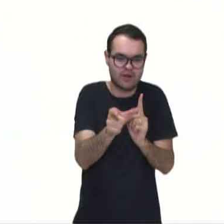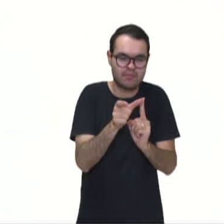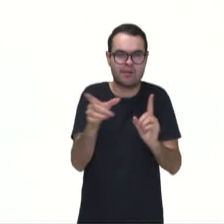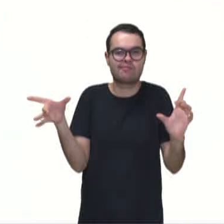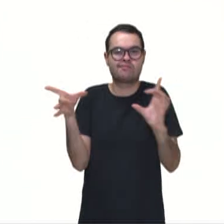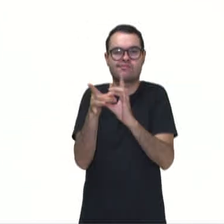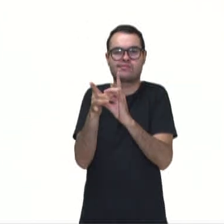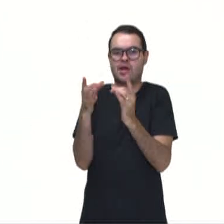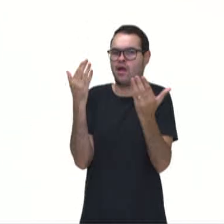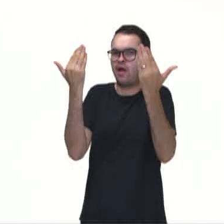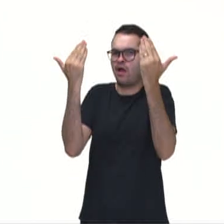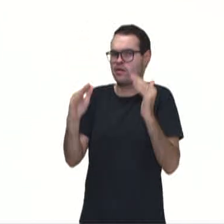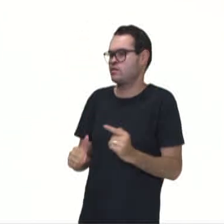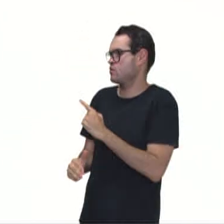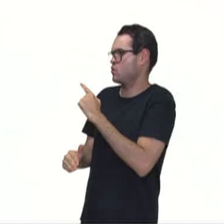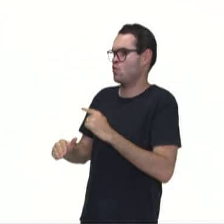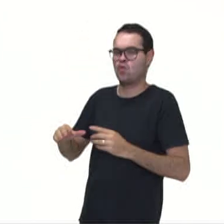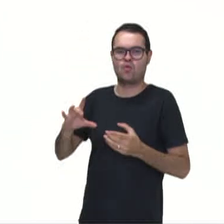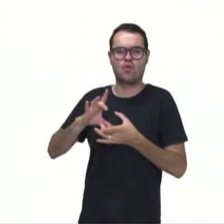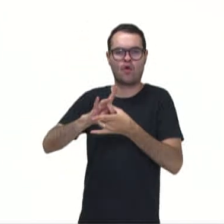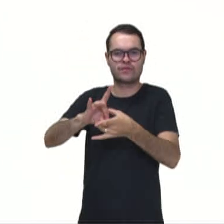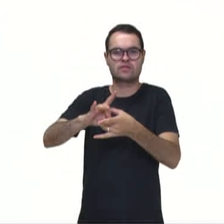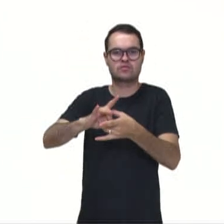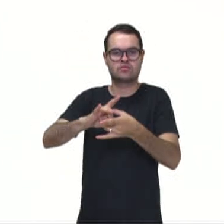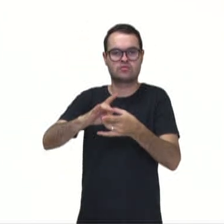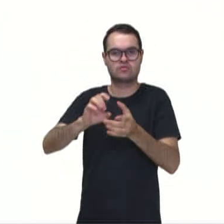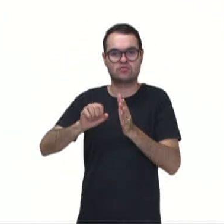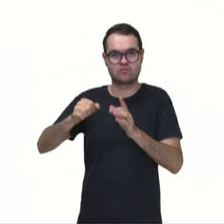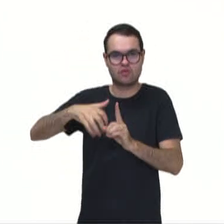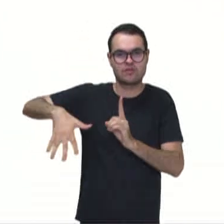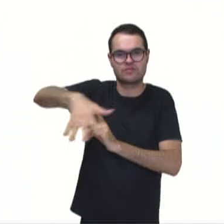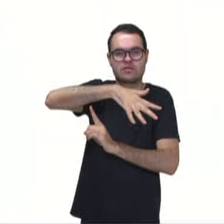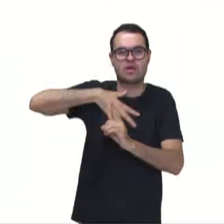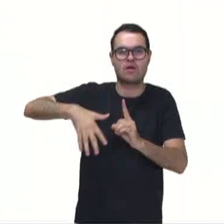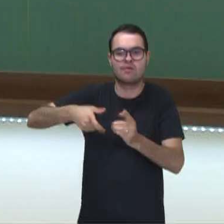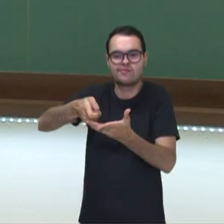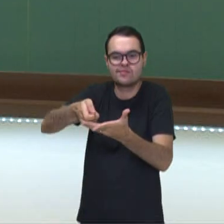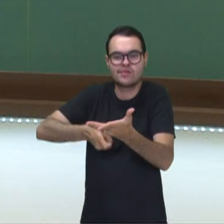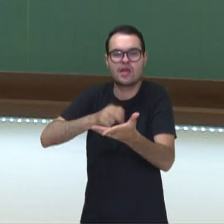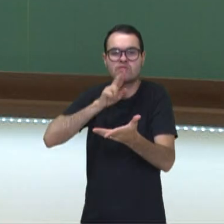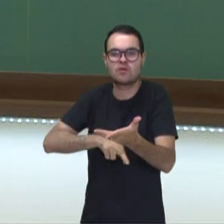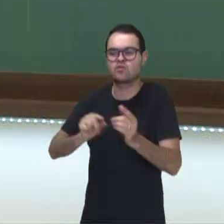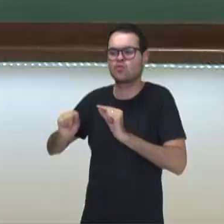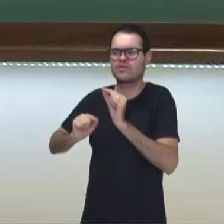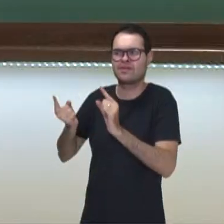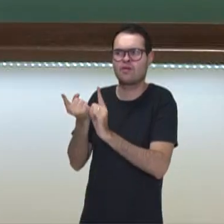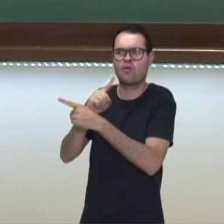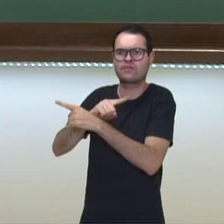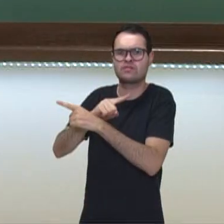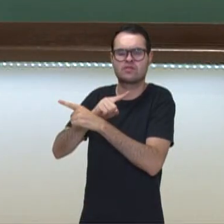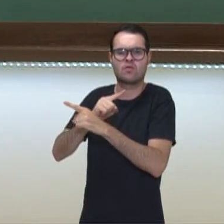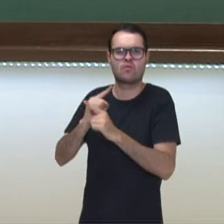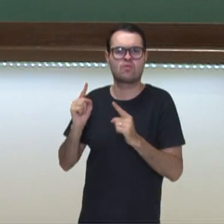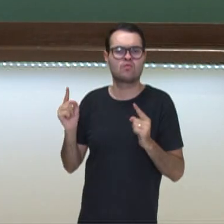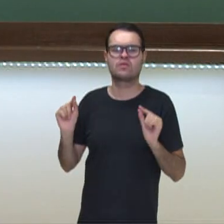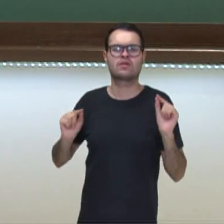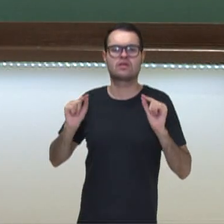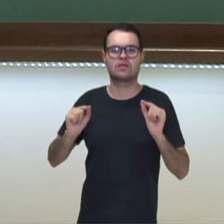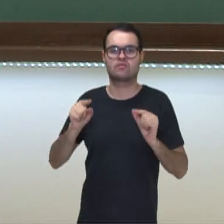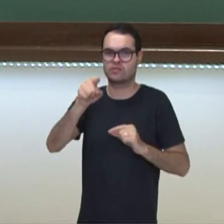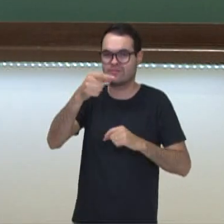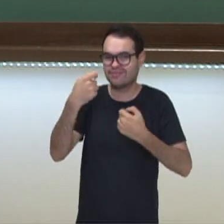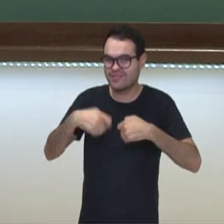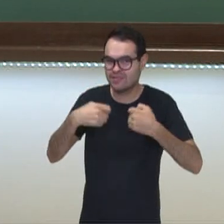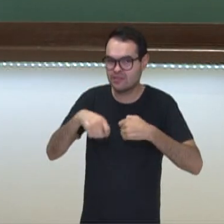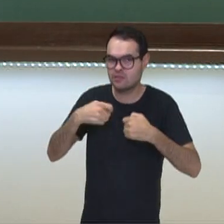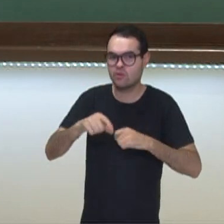analise o contexto social e elabore uma resposta descrevendo qual é esta contradição. Vocês vão ter que mobilizar aí um